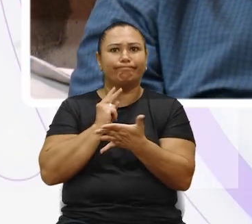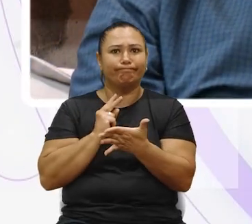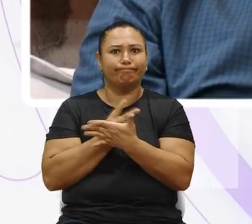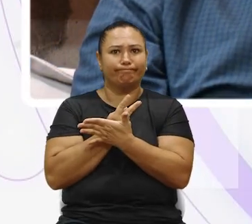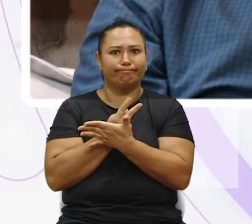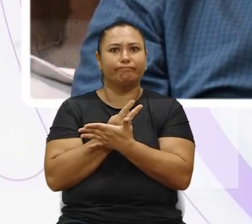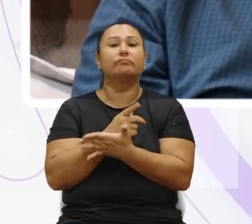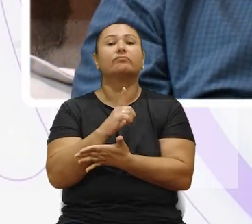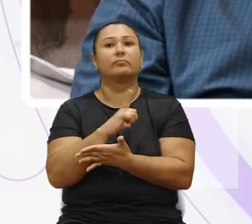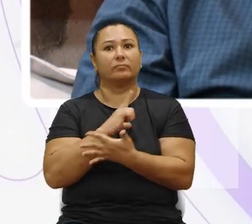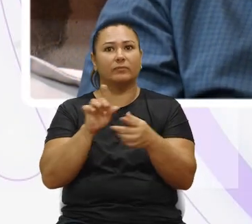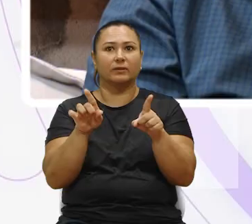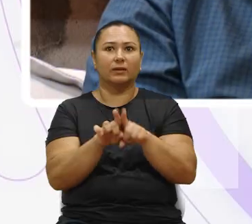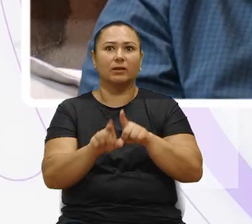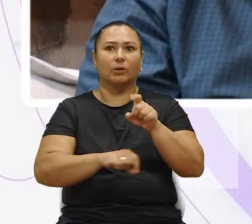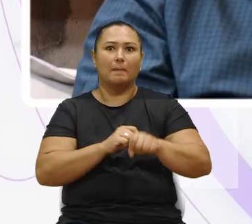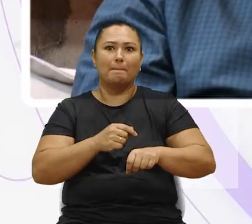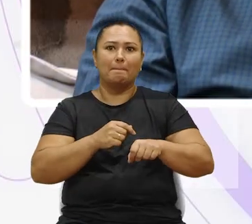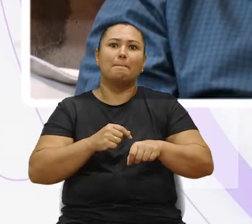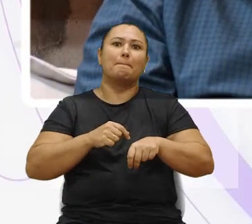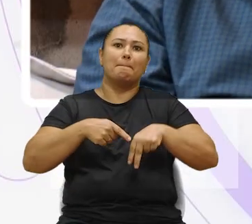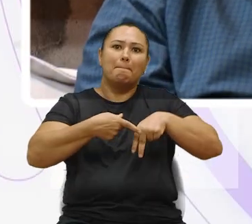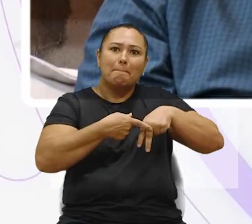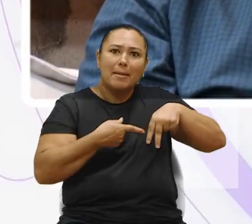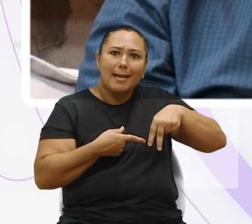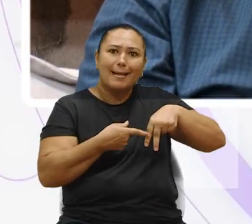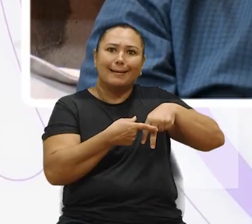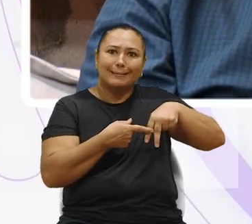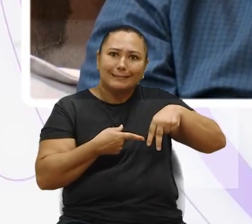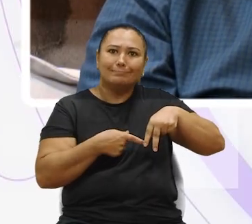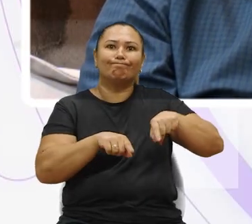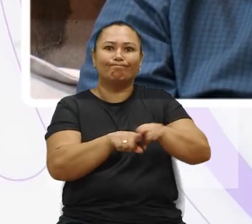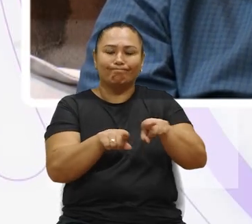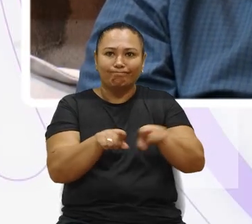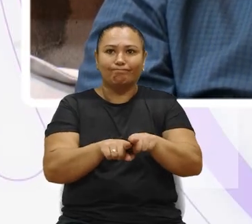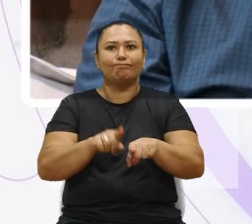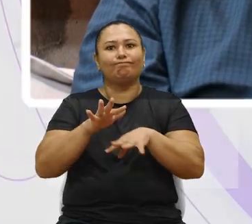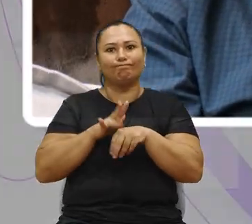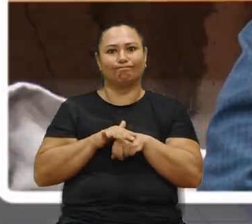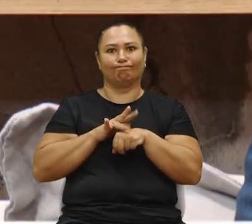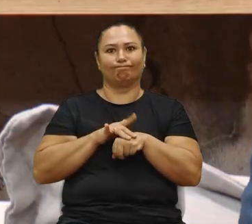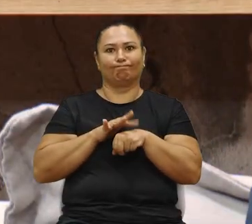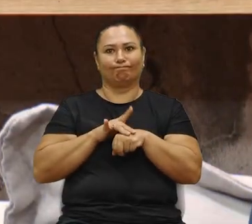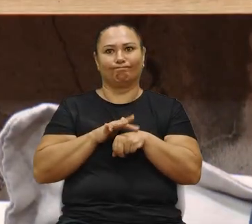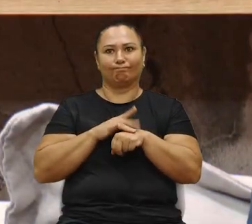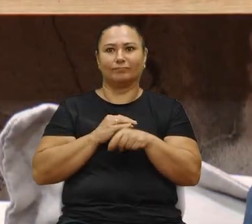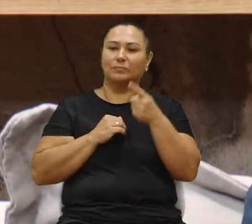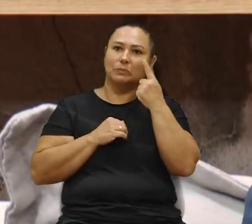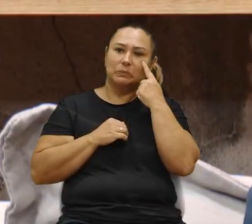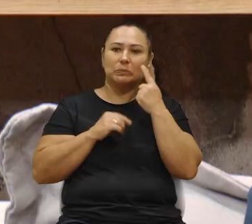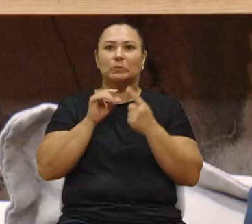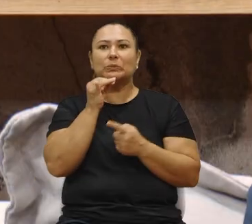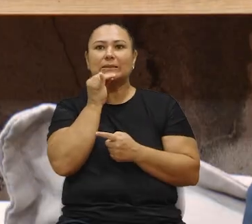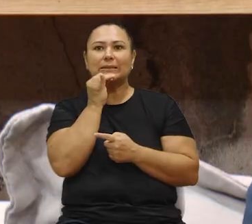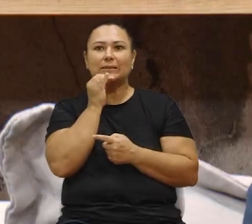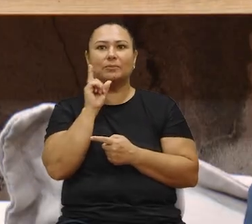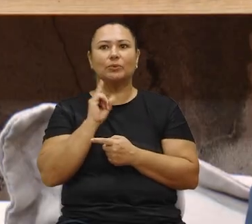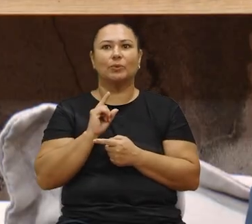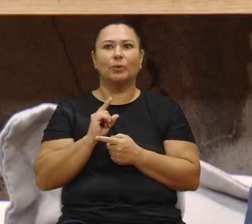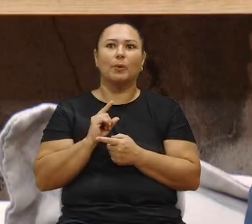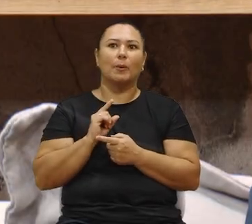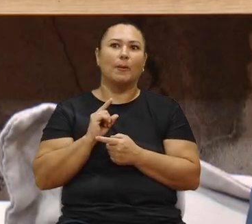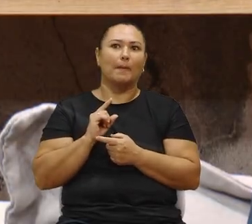esse tipo de acidente, né? Tem muito acidente de trabalho com perna e tem muito adoecimento. Esses adoecimentos, se pegar,